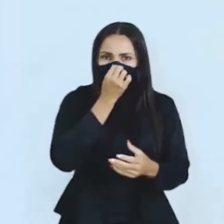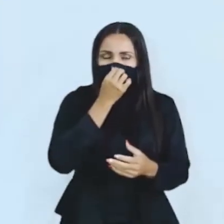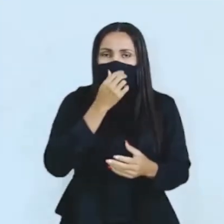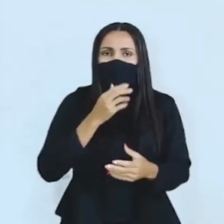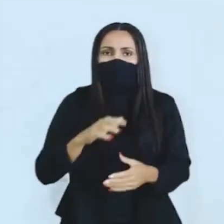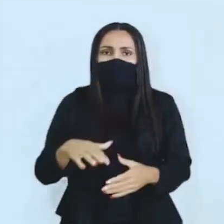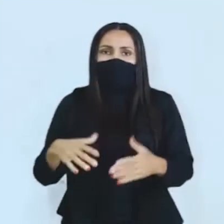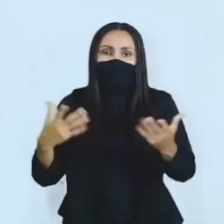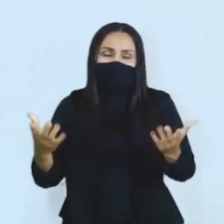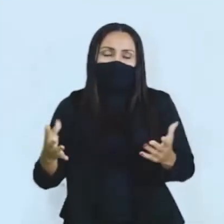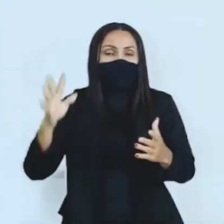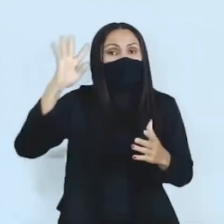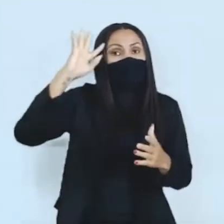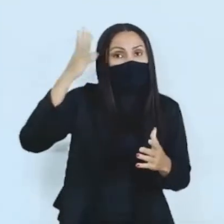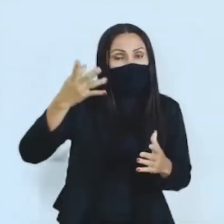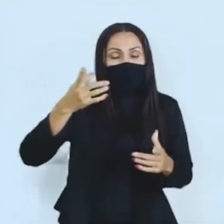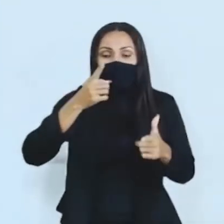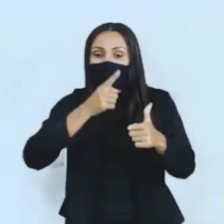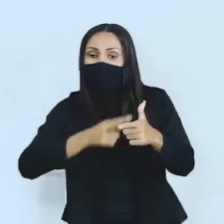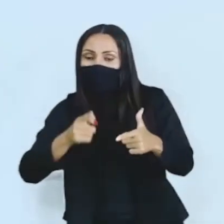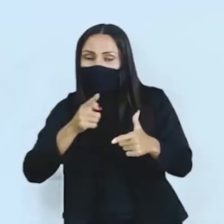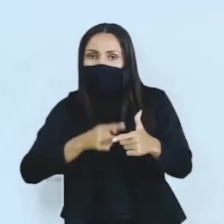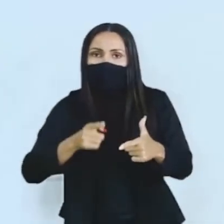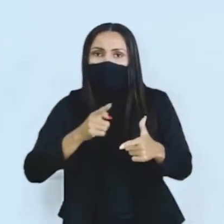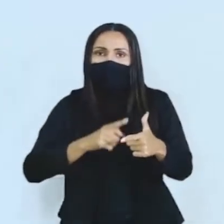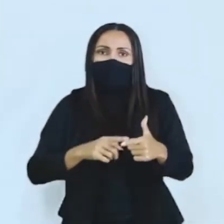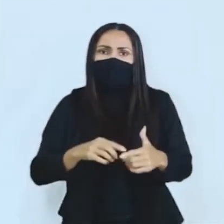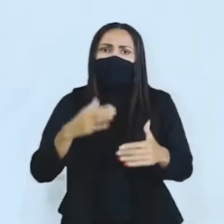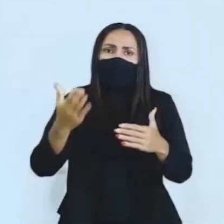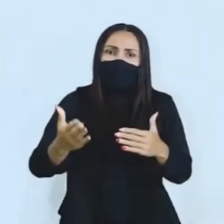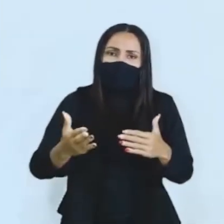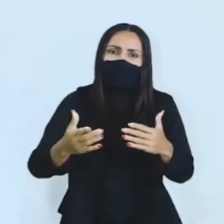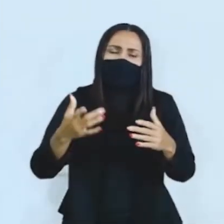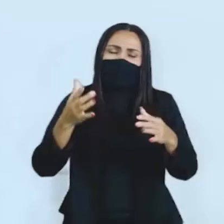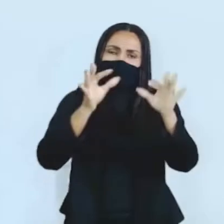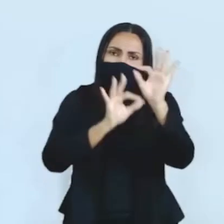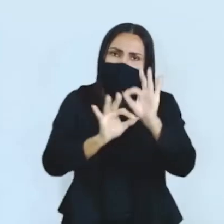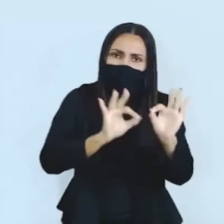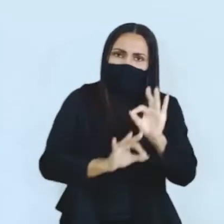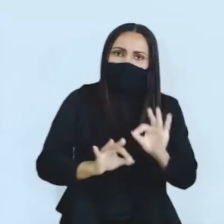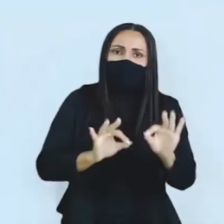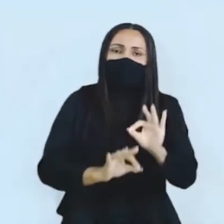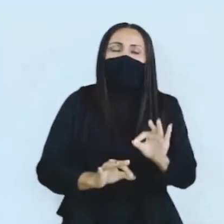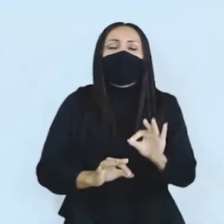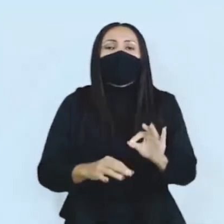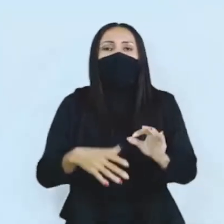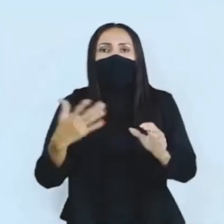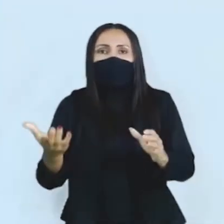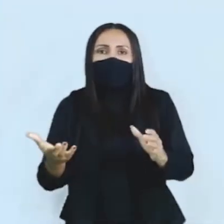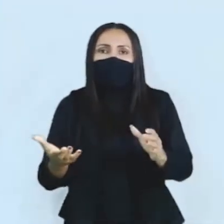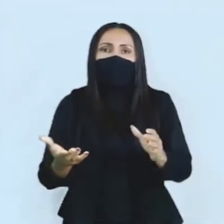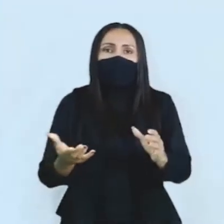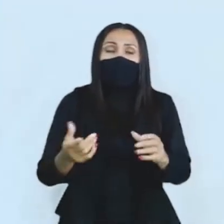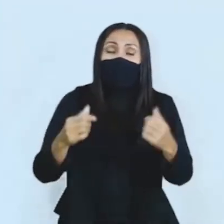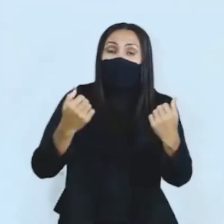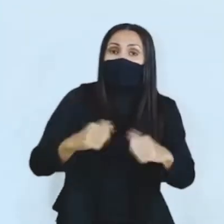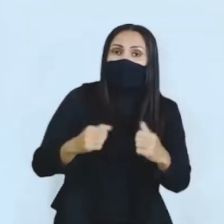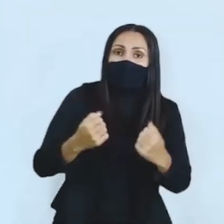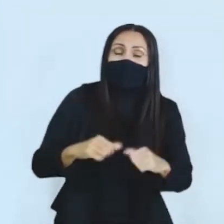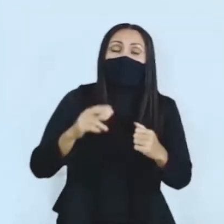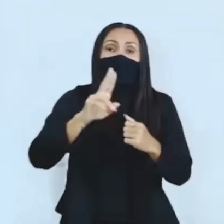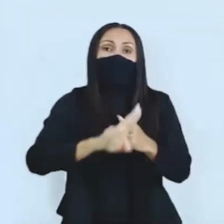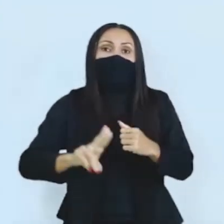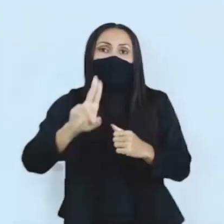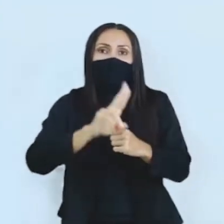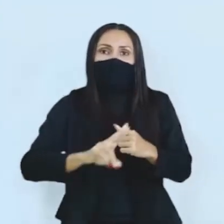para solucionar esse problema, quando você está construindo uma perspectiva cavaleira, você vai precisar